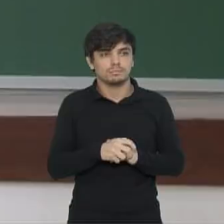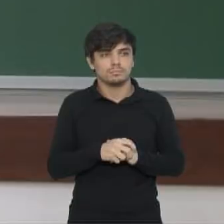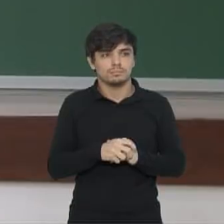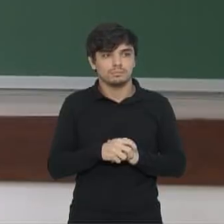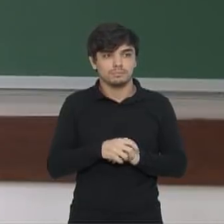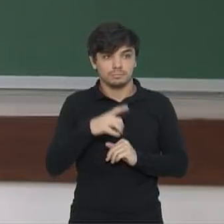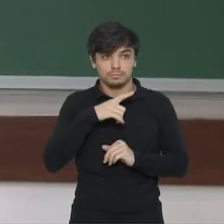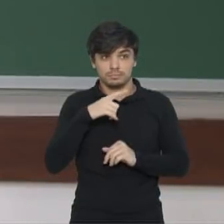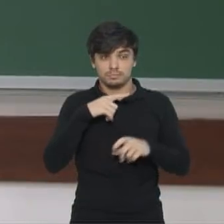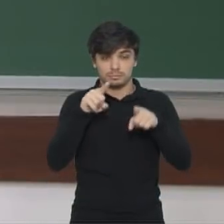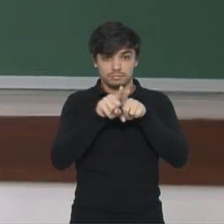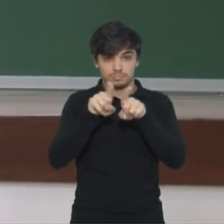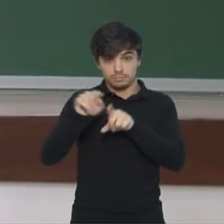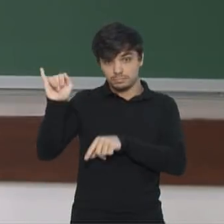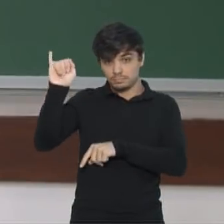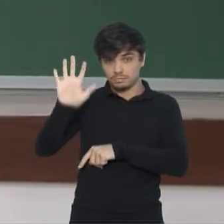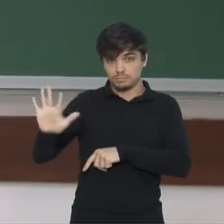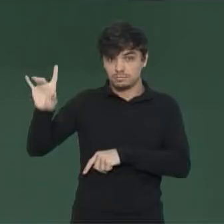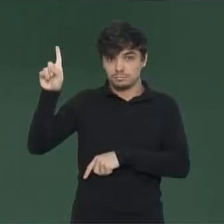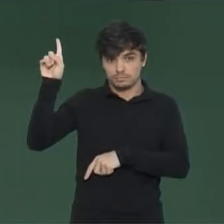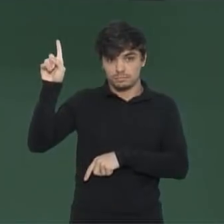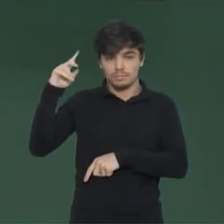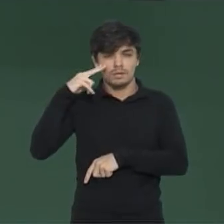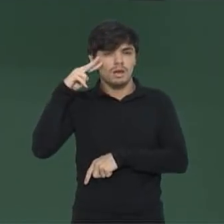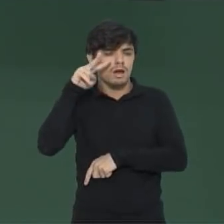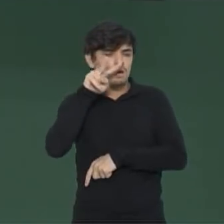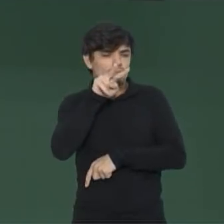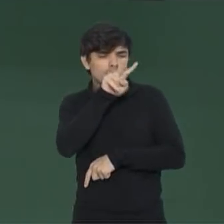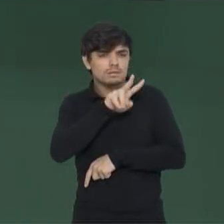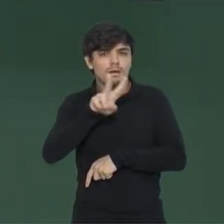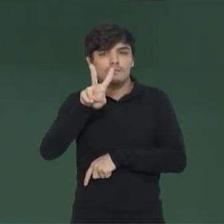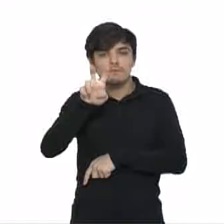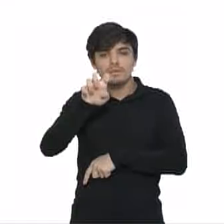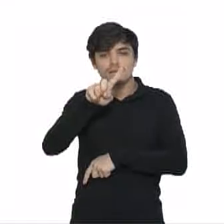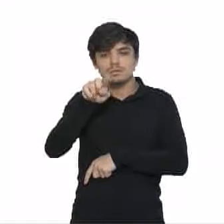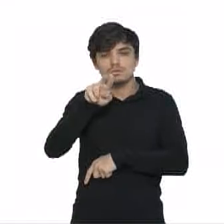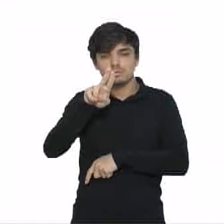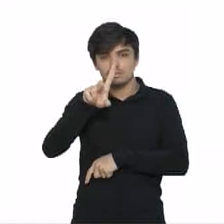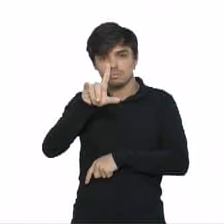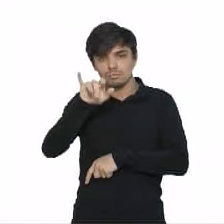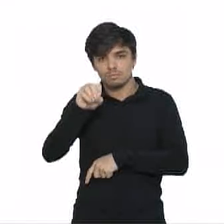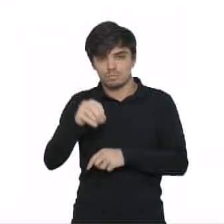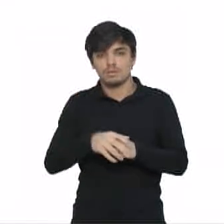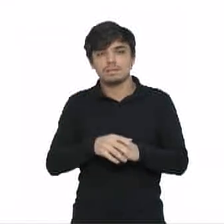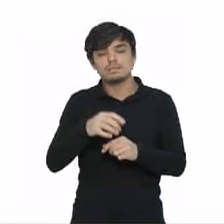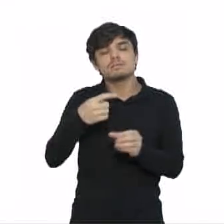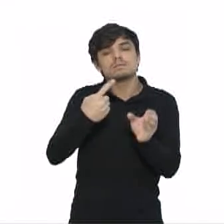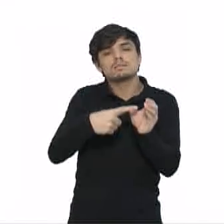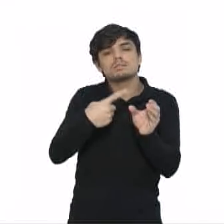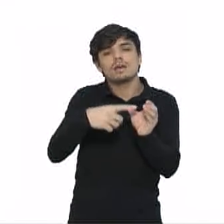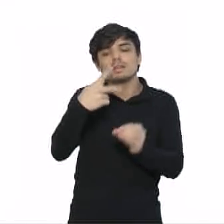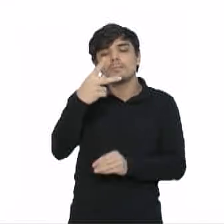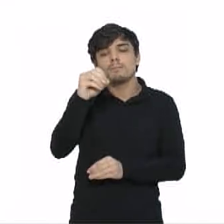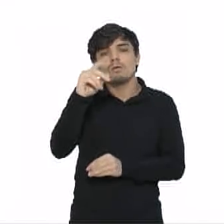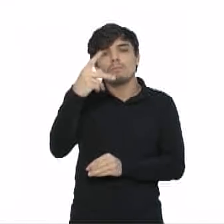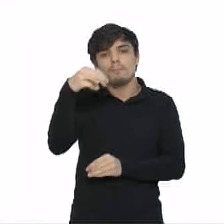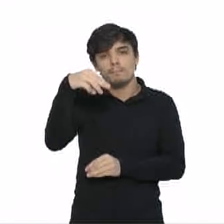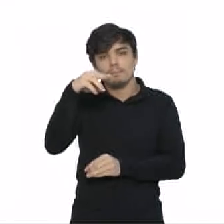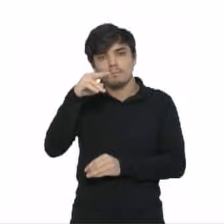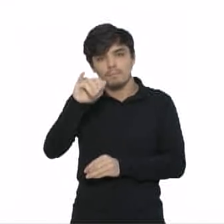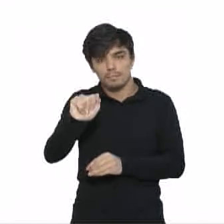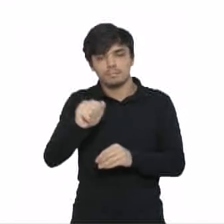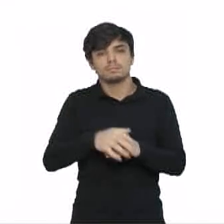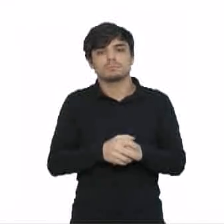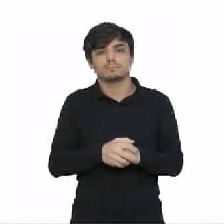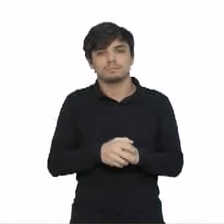Nós temos aqui, então, uma imagem que nós vemos a vista do Vesúvio, né, na cidade de Pompeia. Nota-se, pessoal, que a parede edificada a